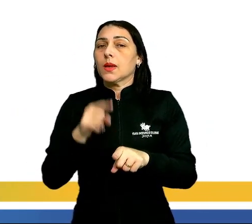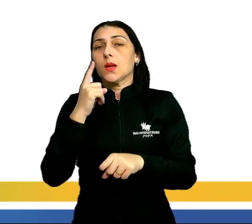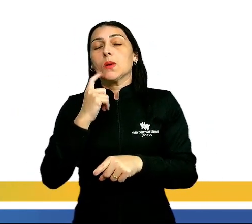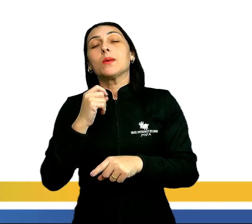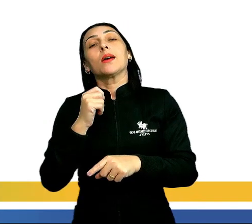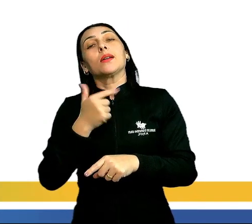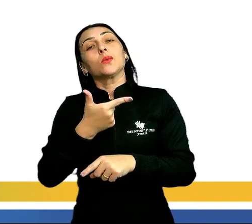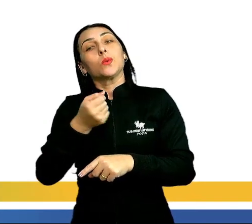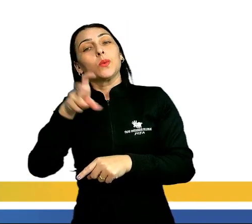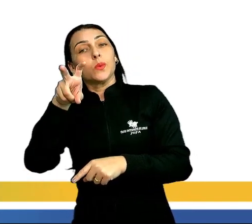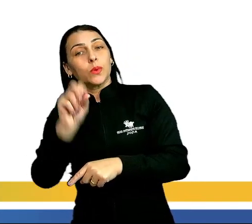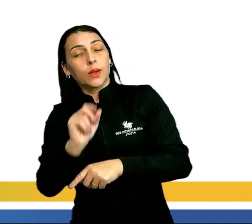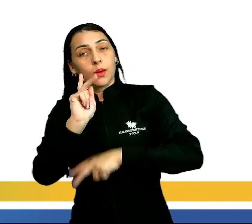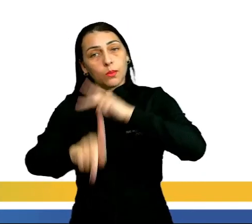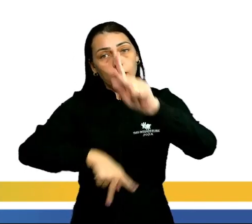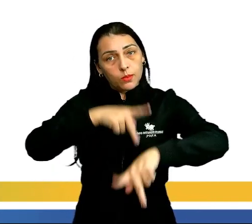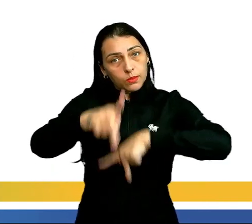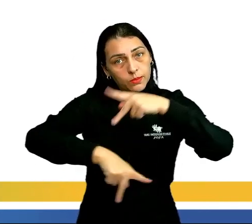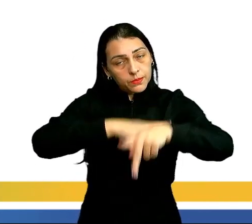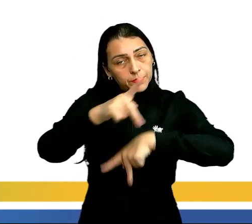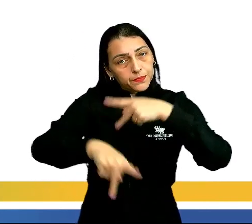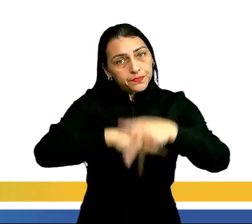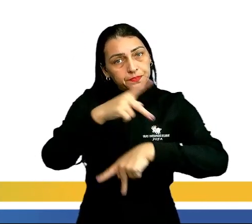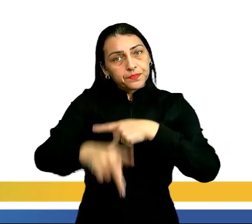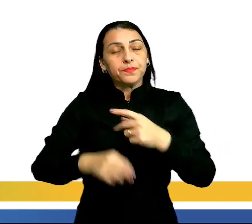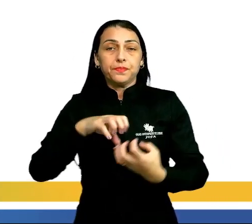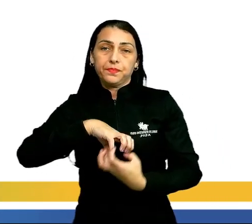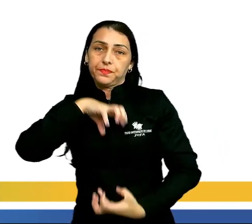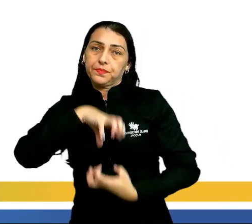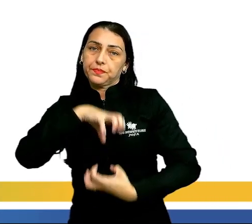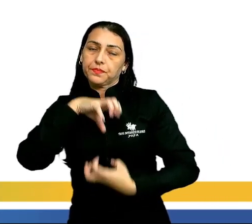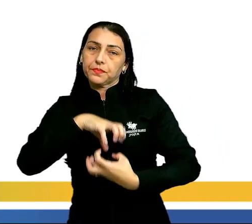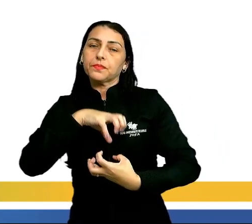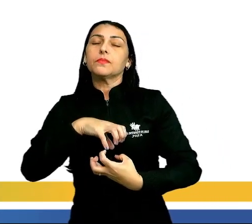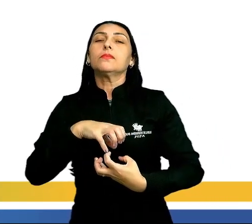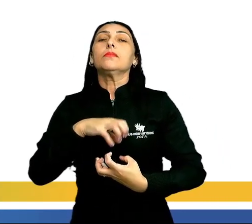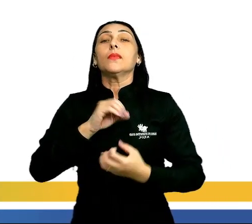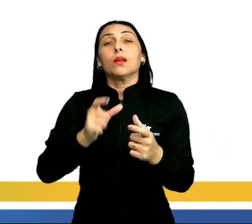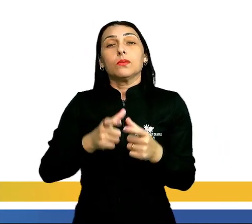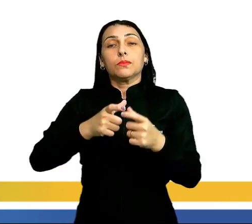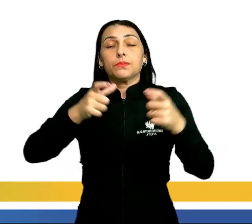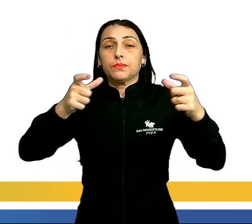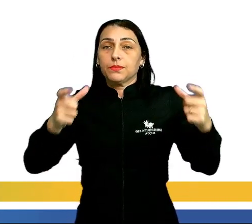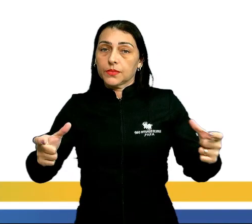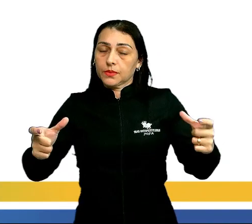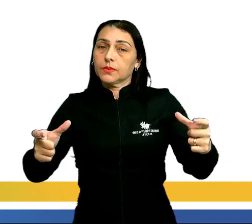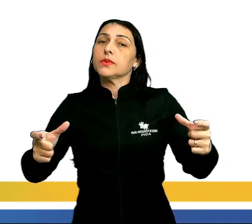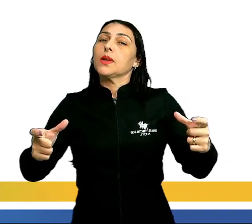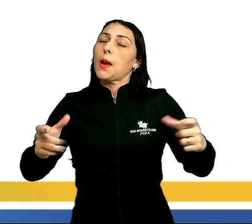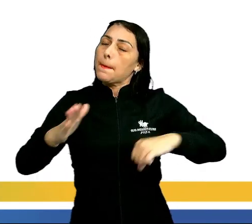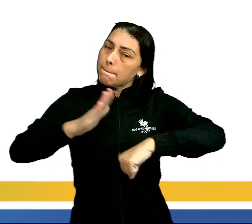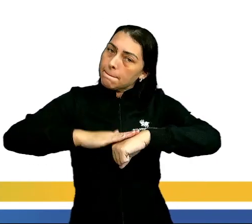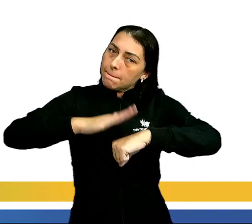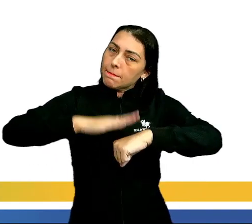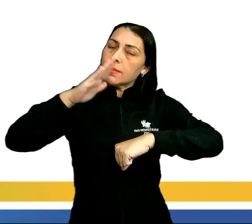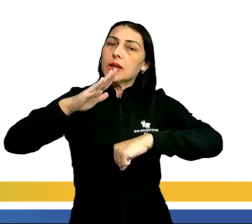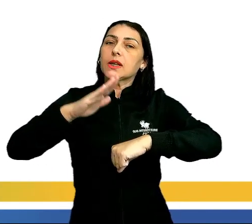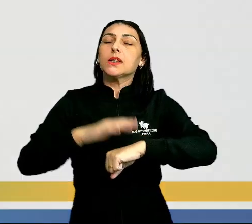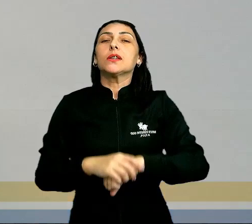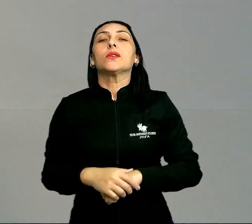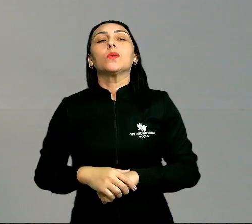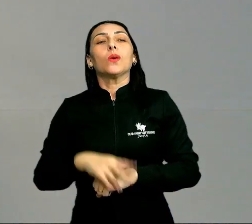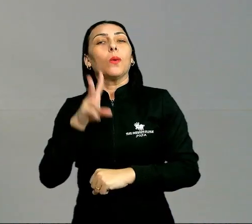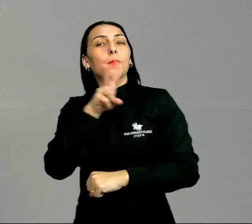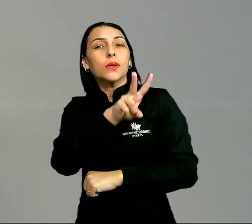para 2050 é que a população idosa ela passe a aumentar, ela cresça cada vez mais. Então,